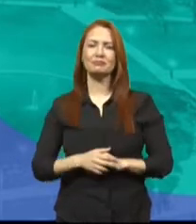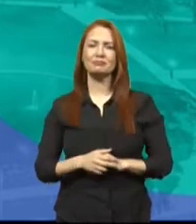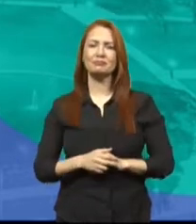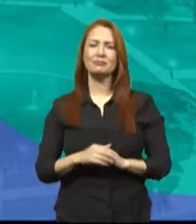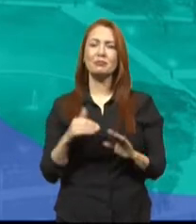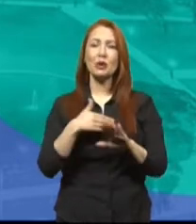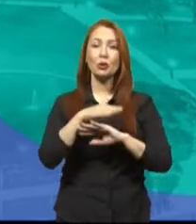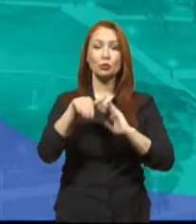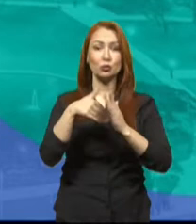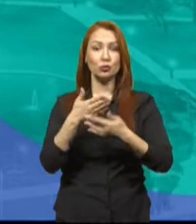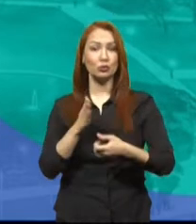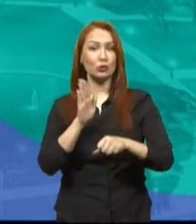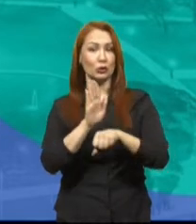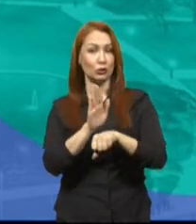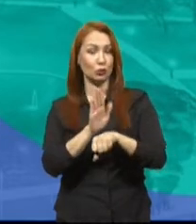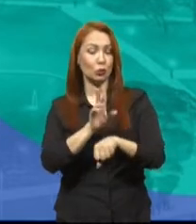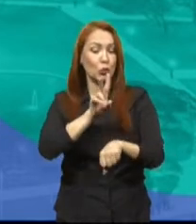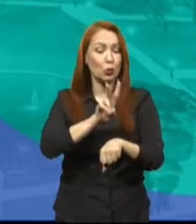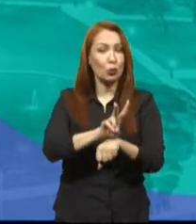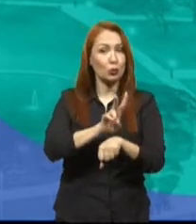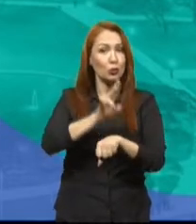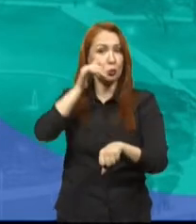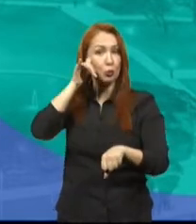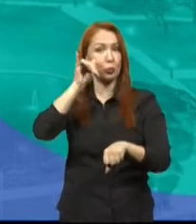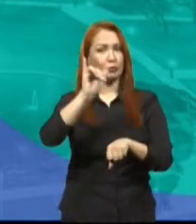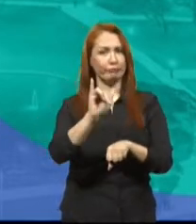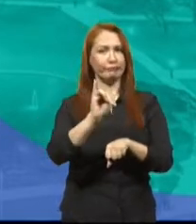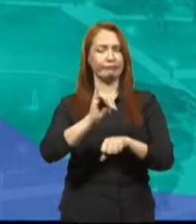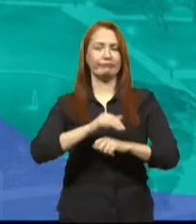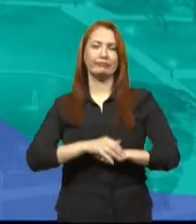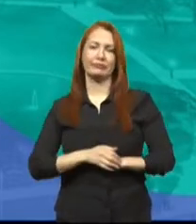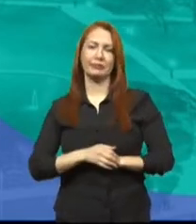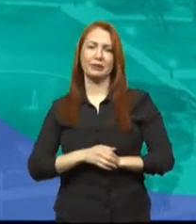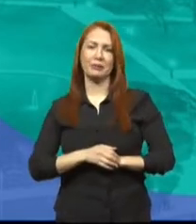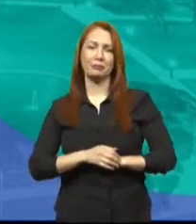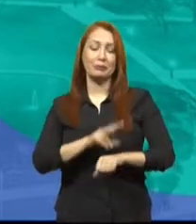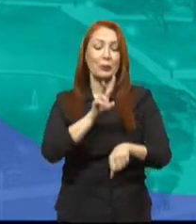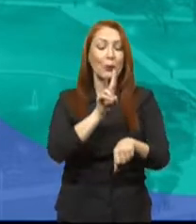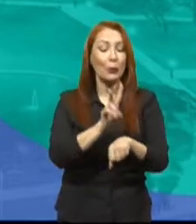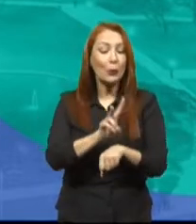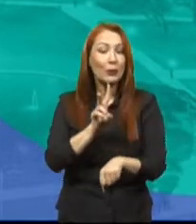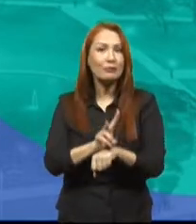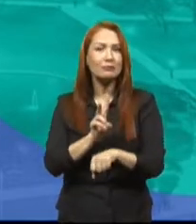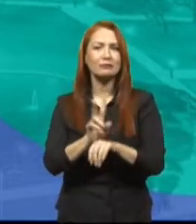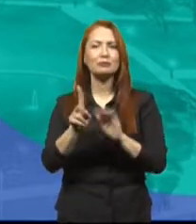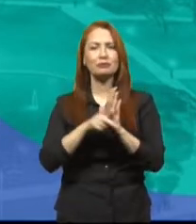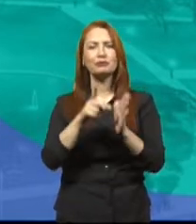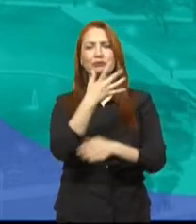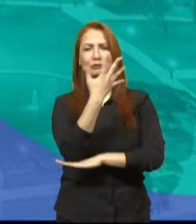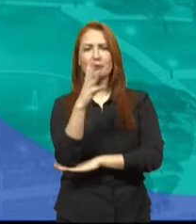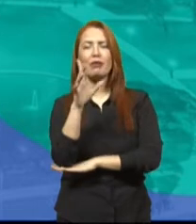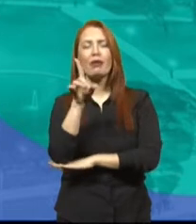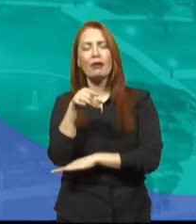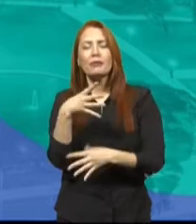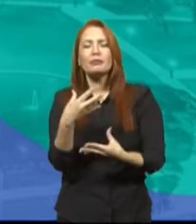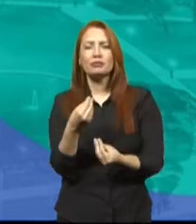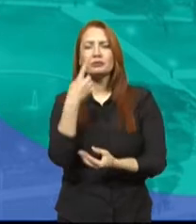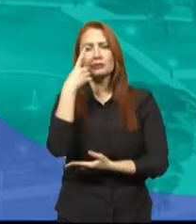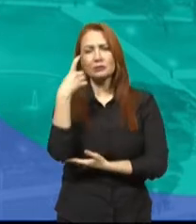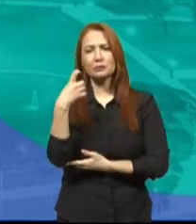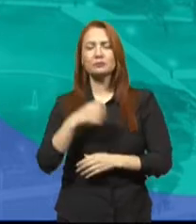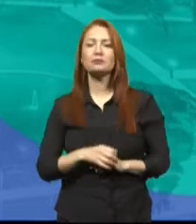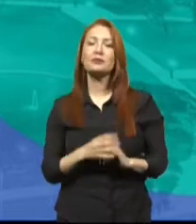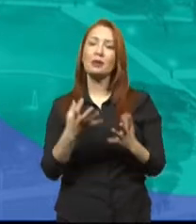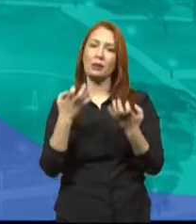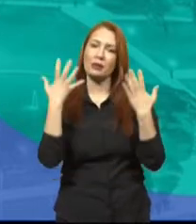vem em benefício de prevenção do meio ambiente, isso é muito interessante. Quero